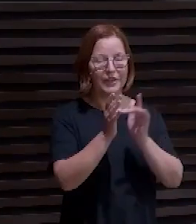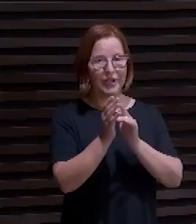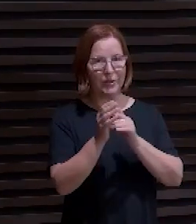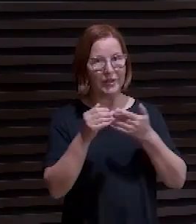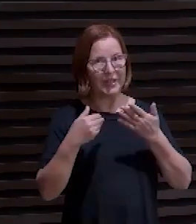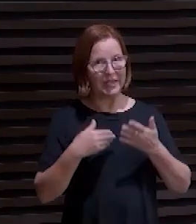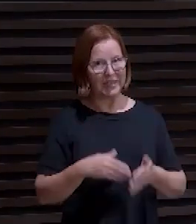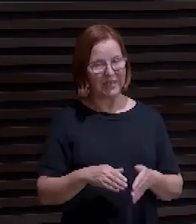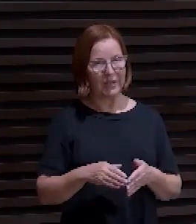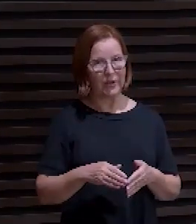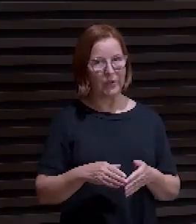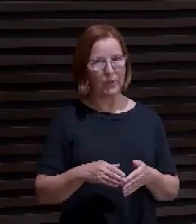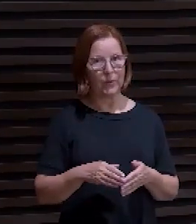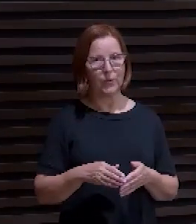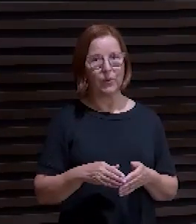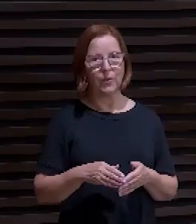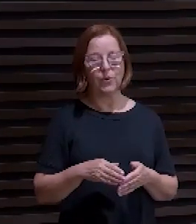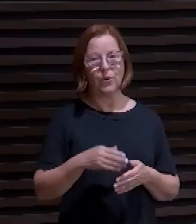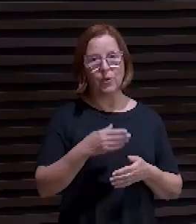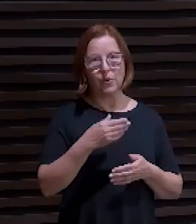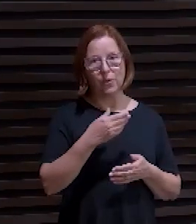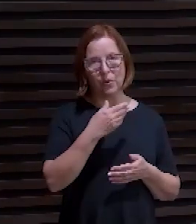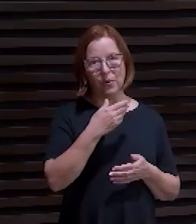sacrifício pelo seu nascimento.